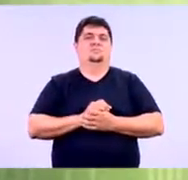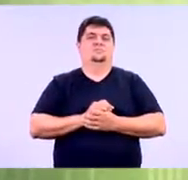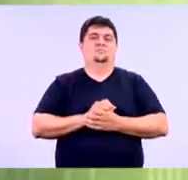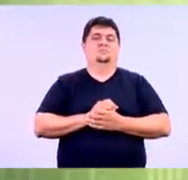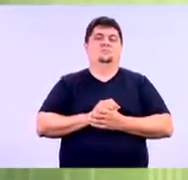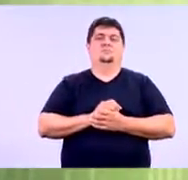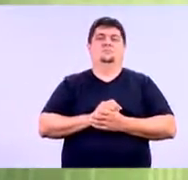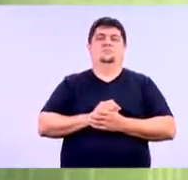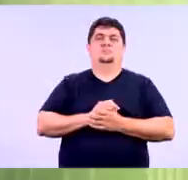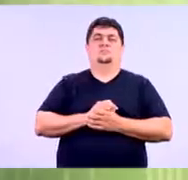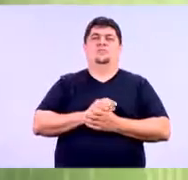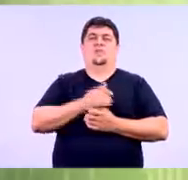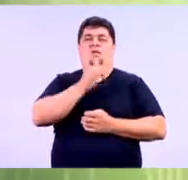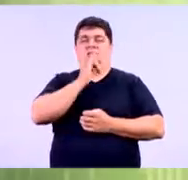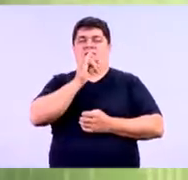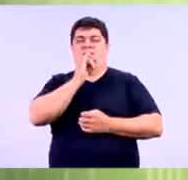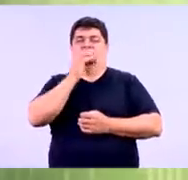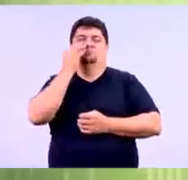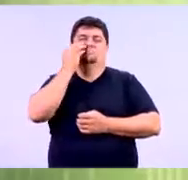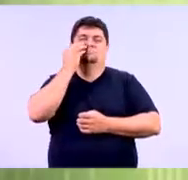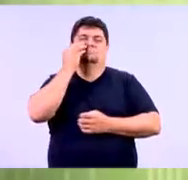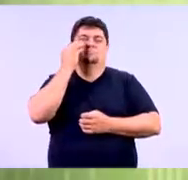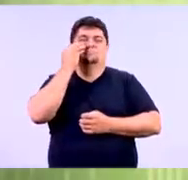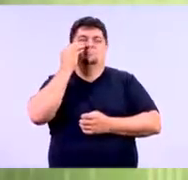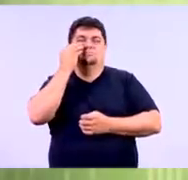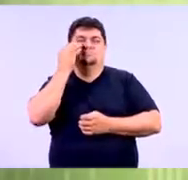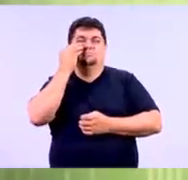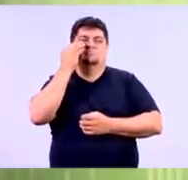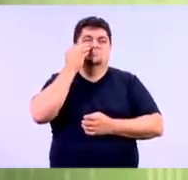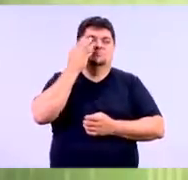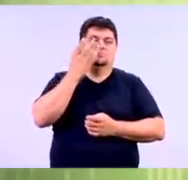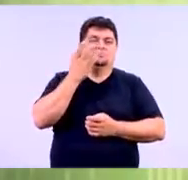atrás, que eles